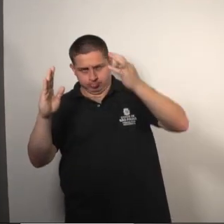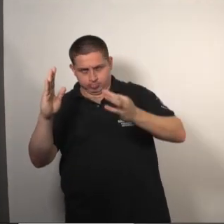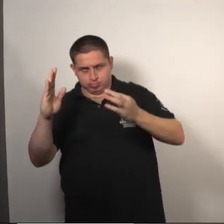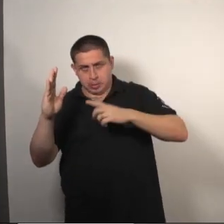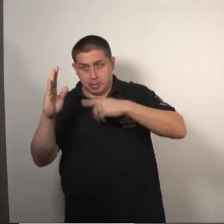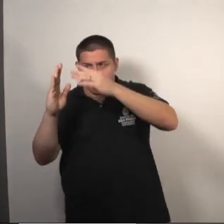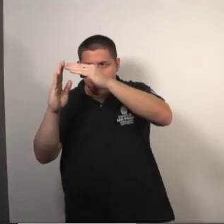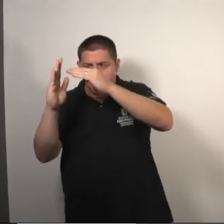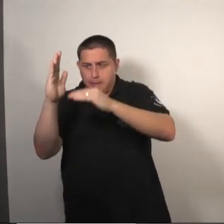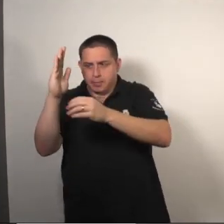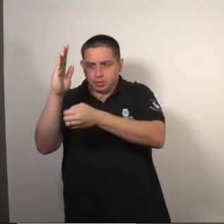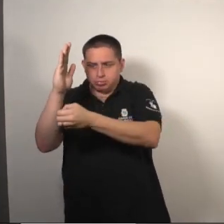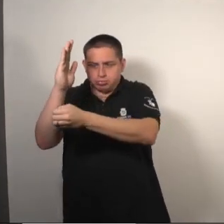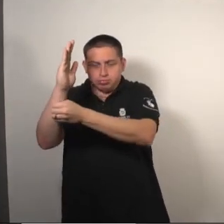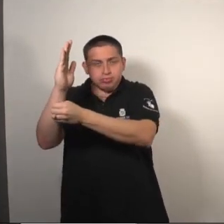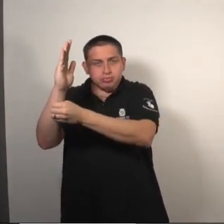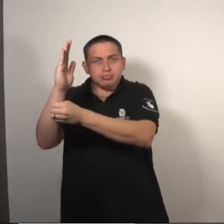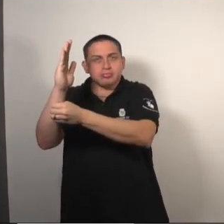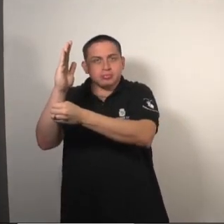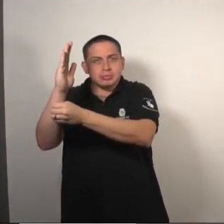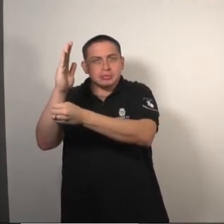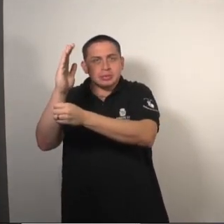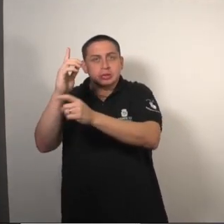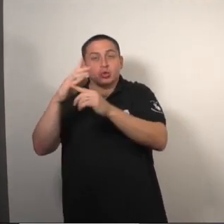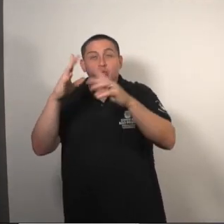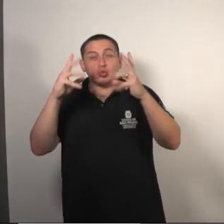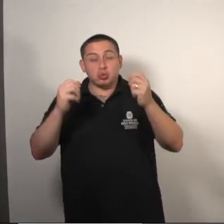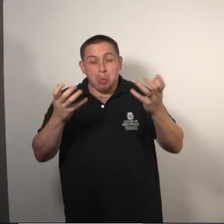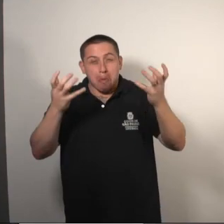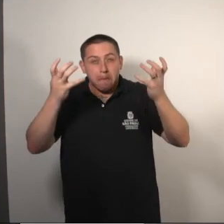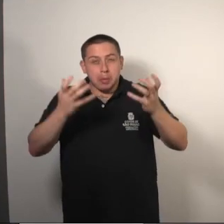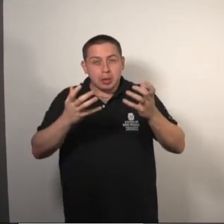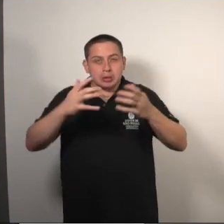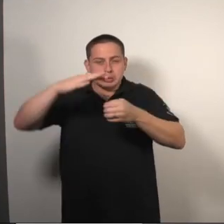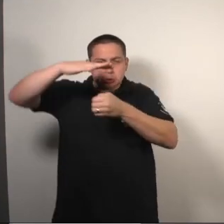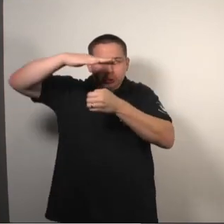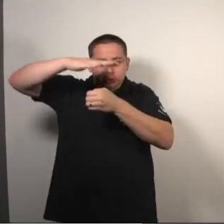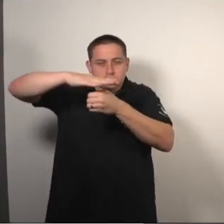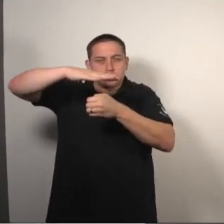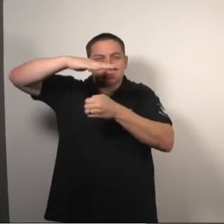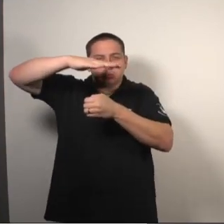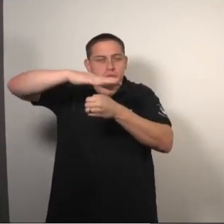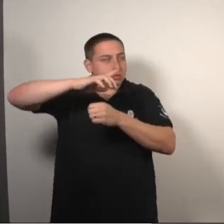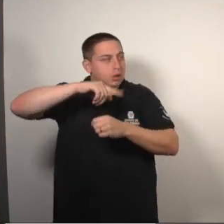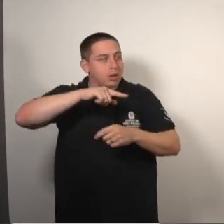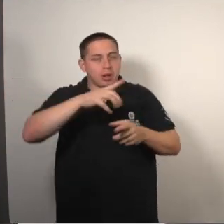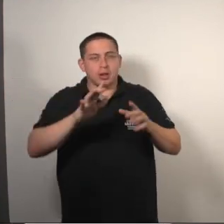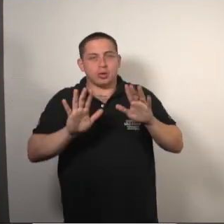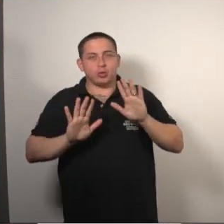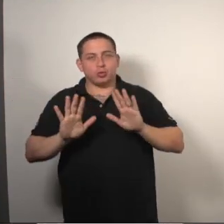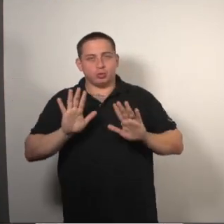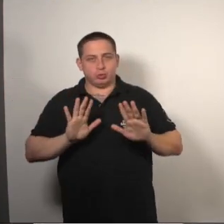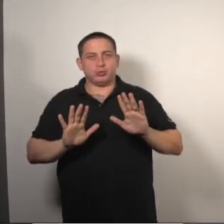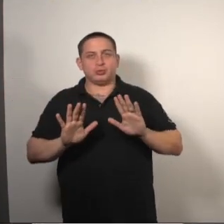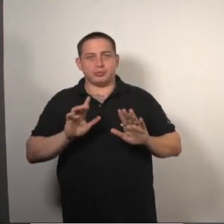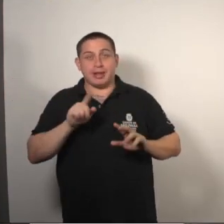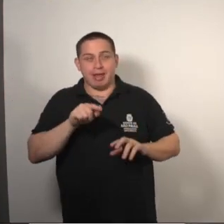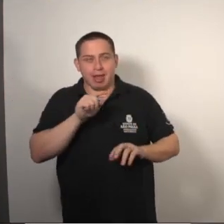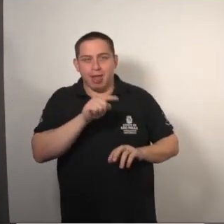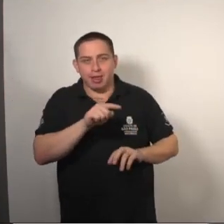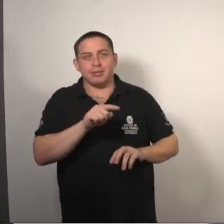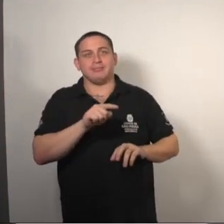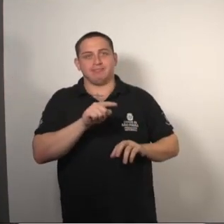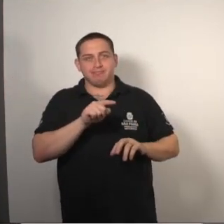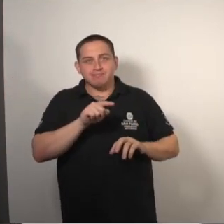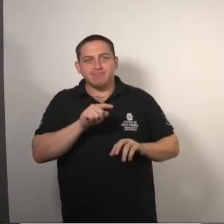falei, todo o esforço horizontal e vertical da estrutura é transferido para esse equipamento para evitar justamente o